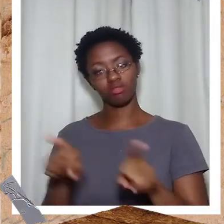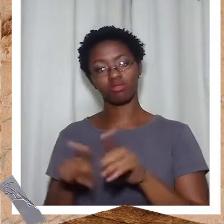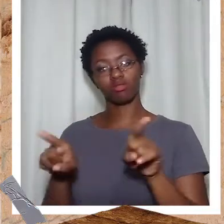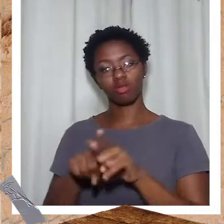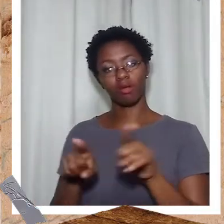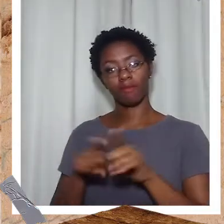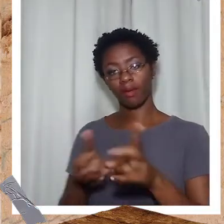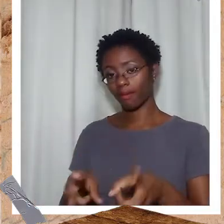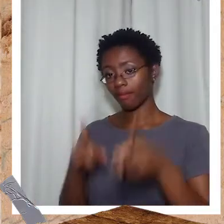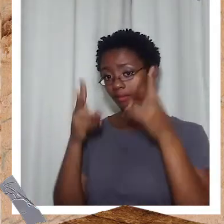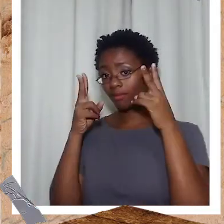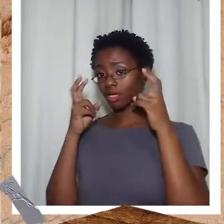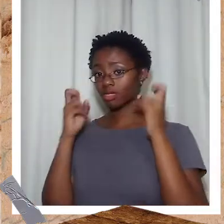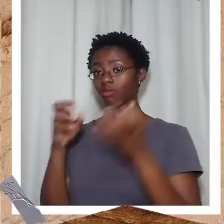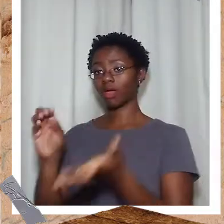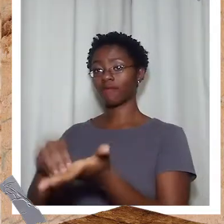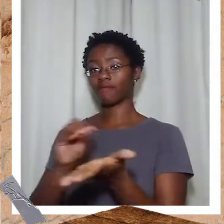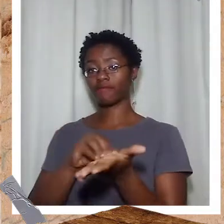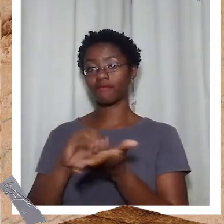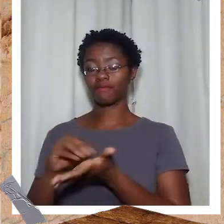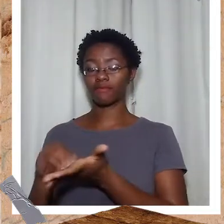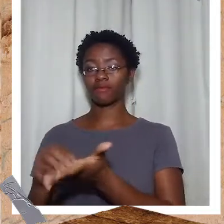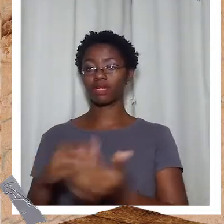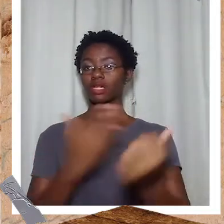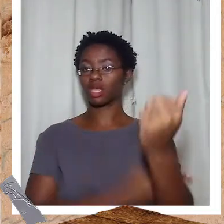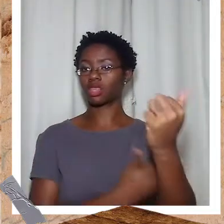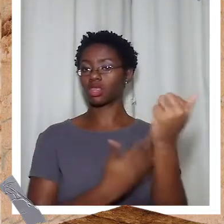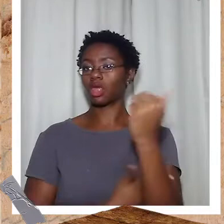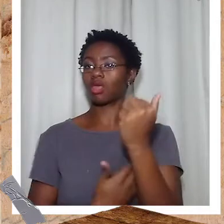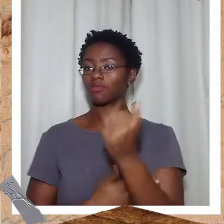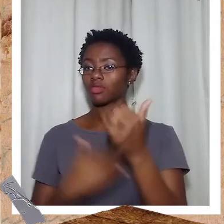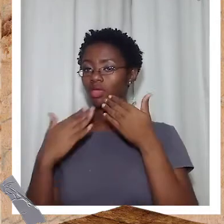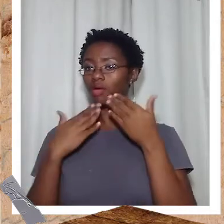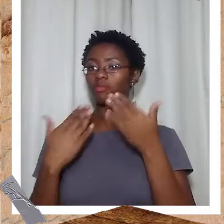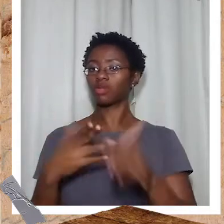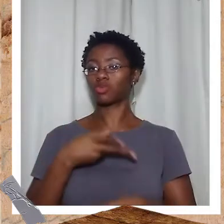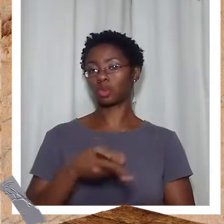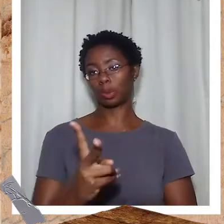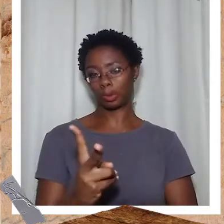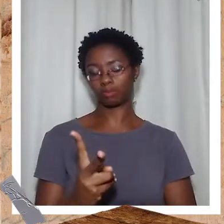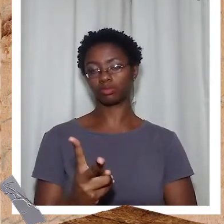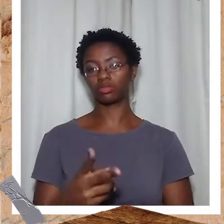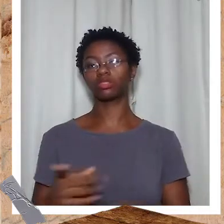as lacunas que esses acervos ainda apresentam no que se refere a